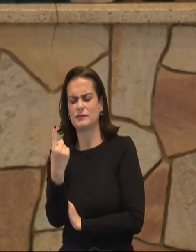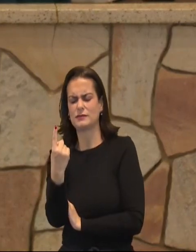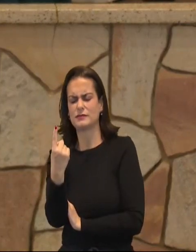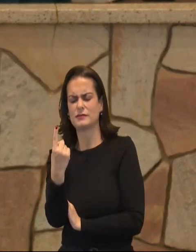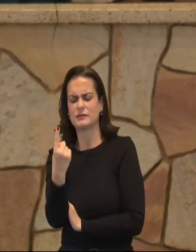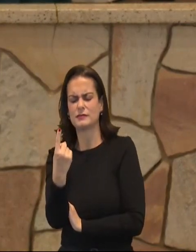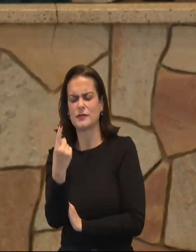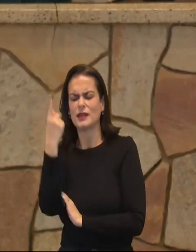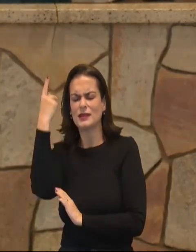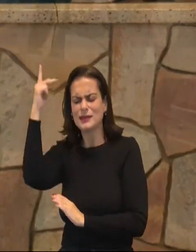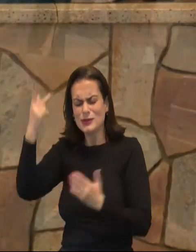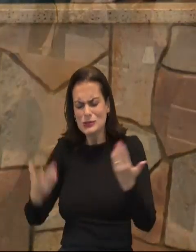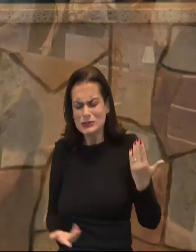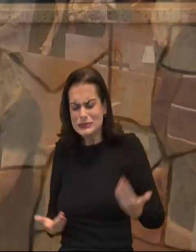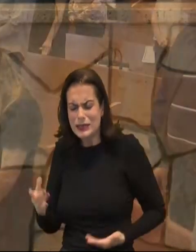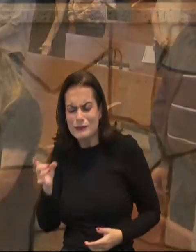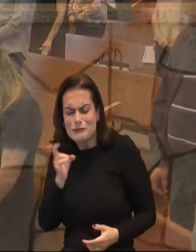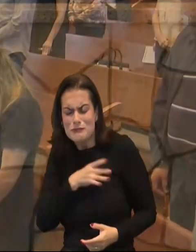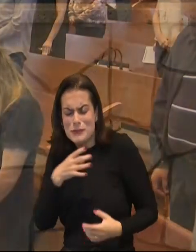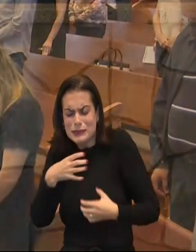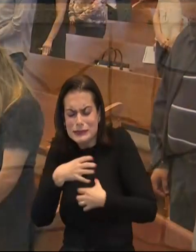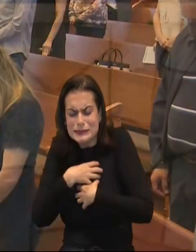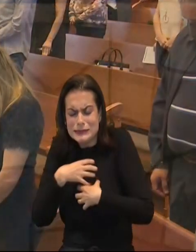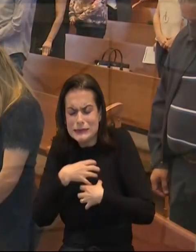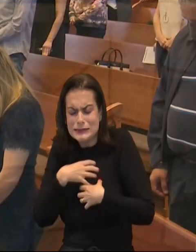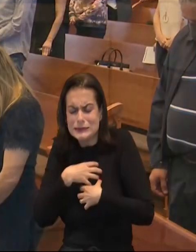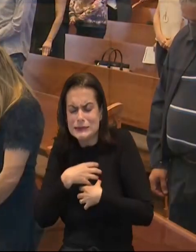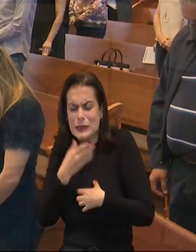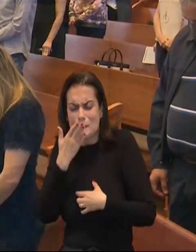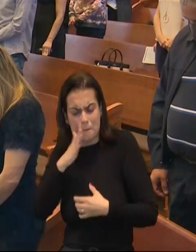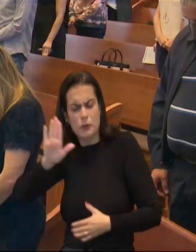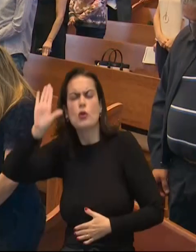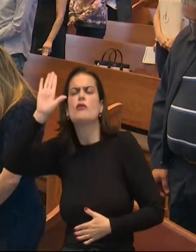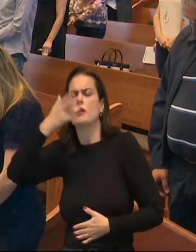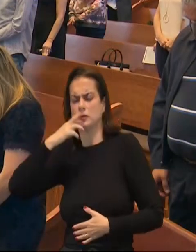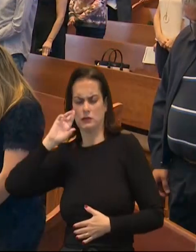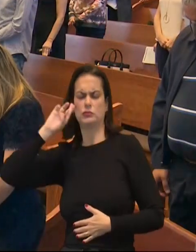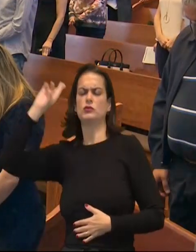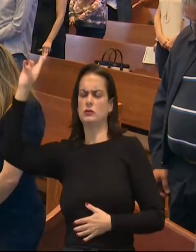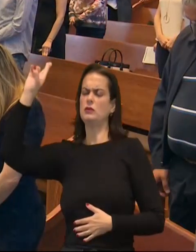O Teu servo estava com medo, Senhor, e ele era profeta do Senhor.